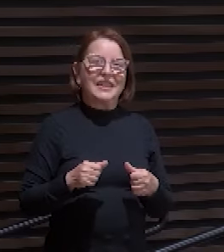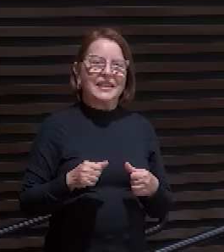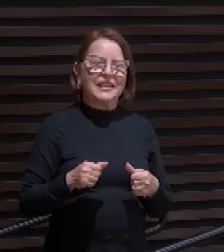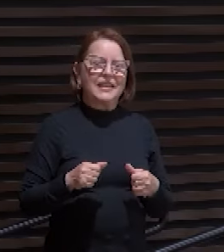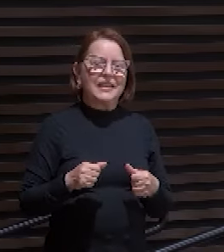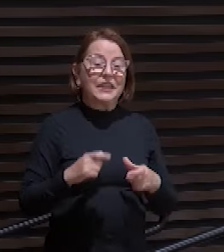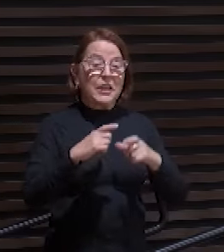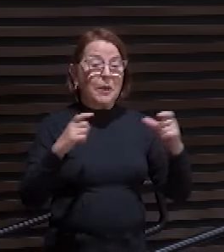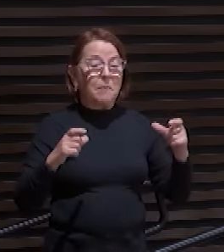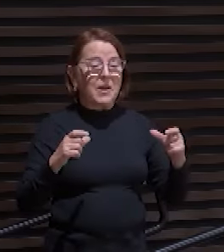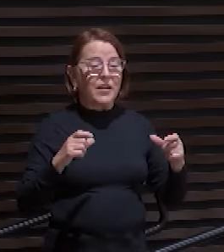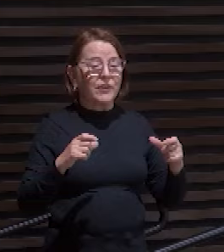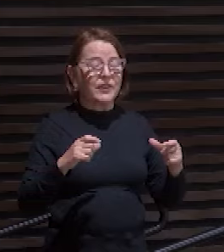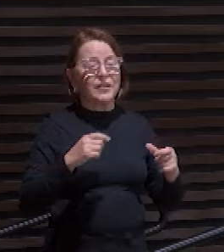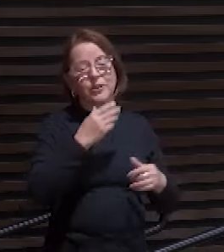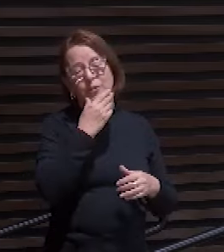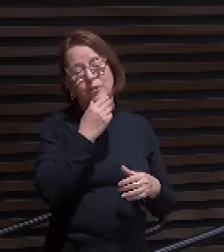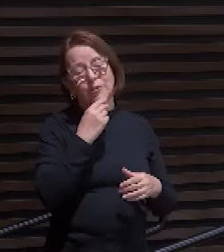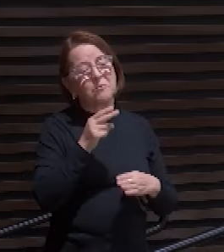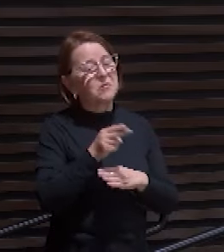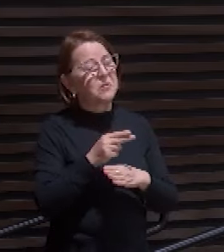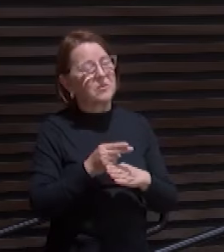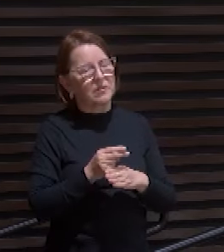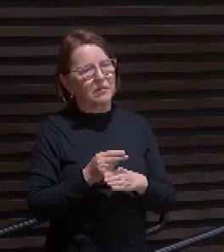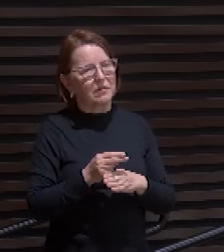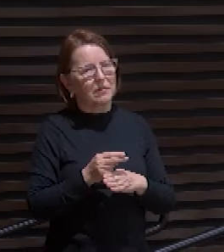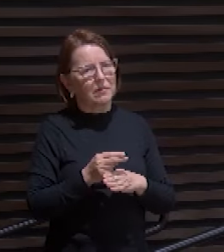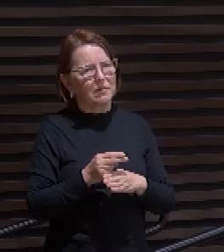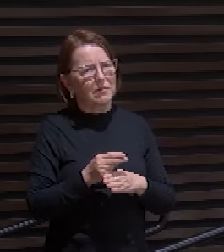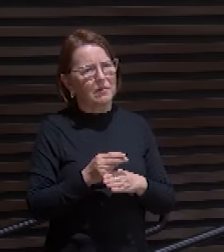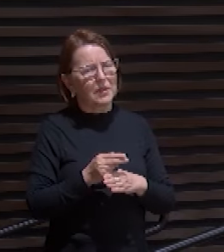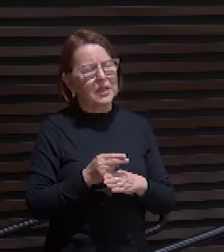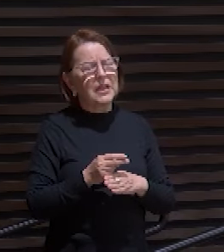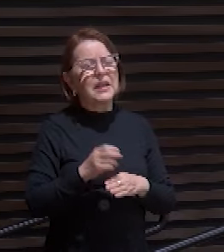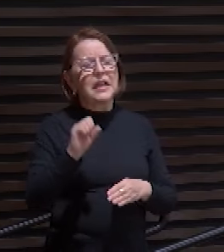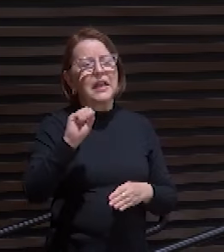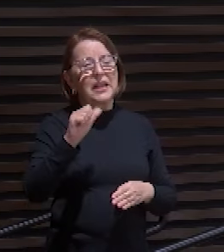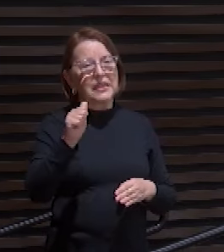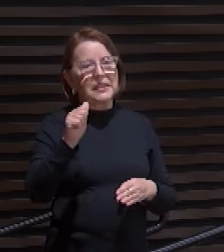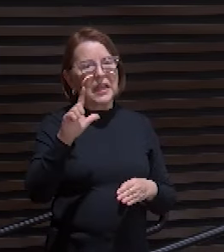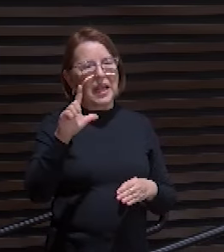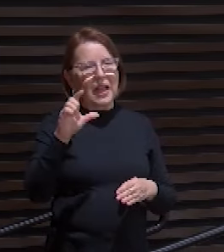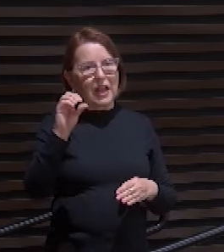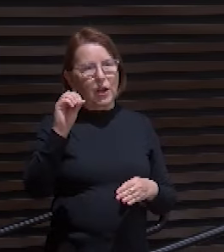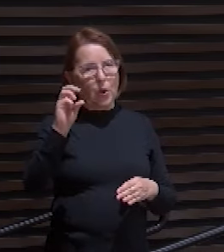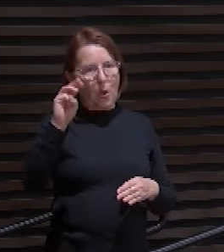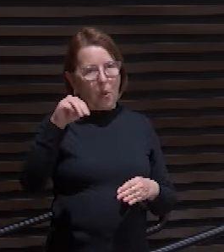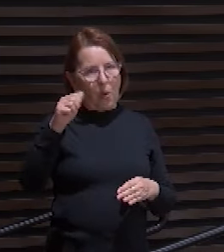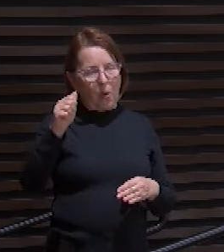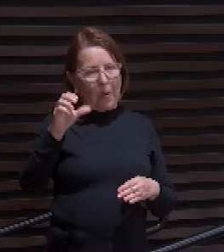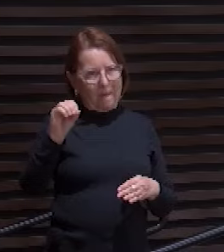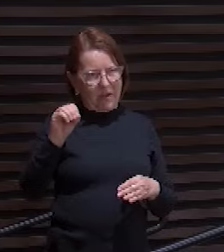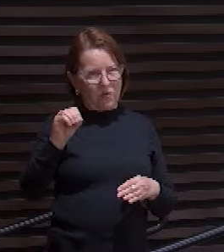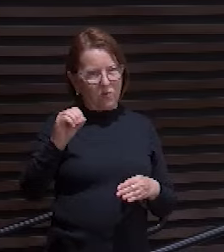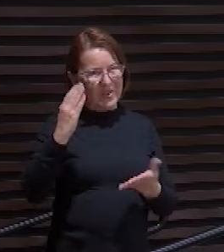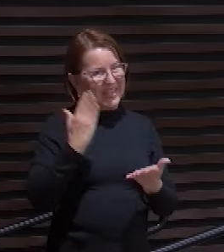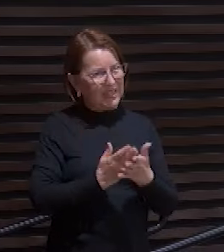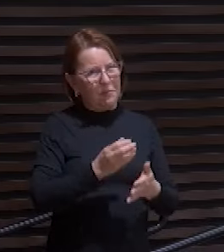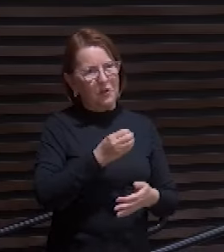que Salomão terminou sua vida como um homem feliz e realizado? A resposta é não. O verso 11